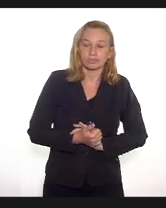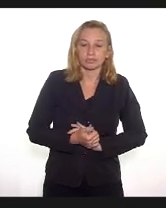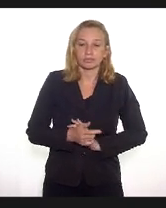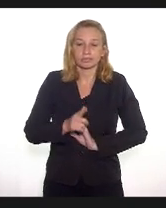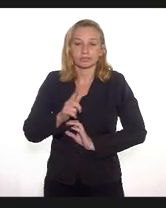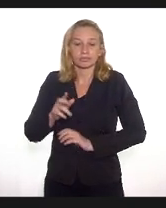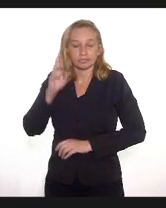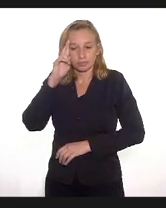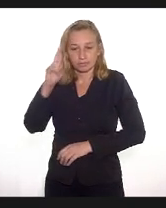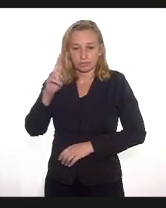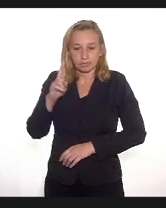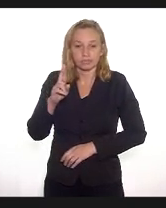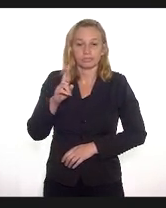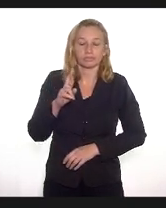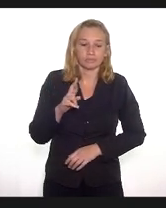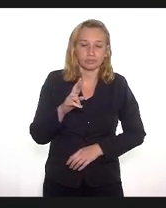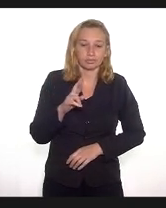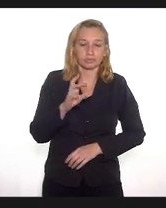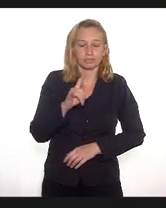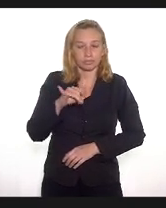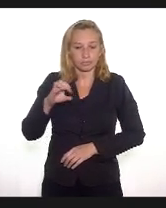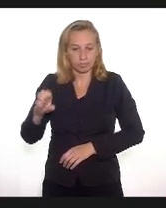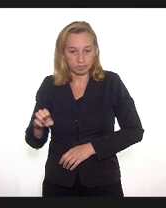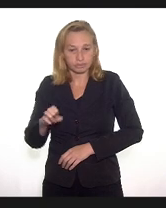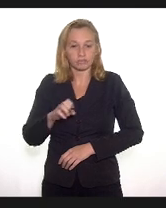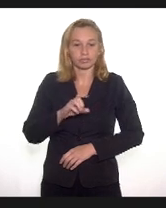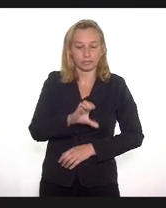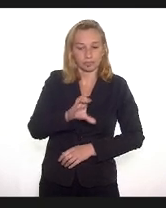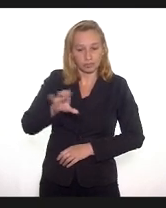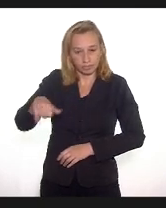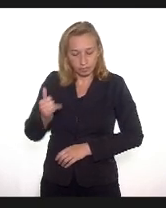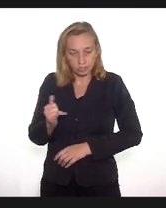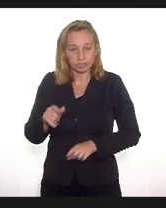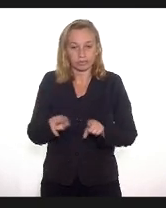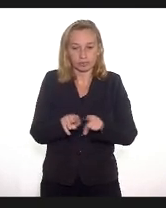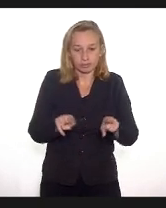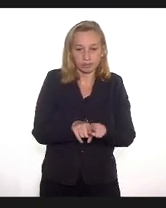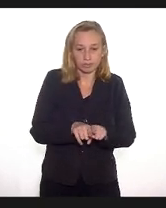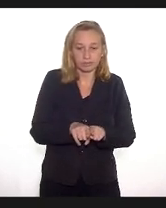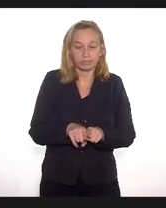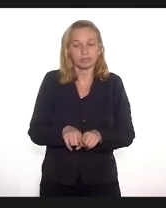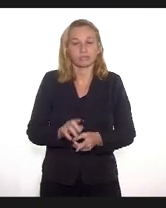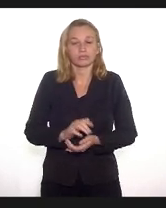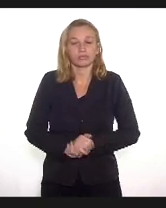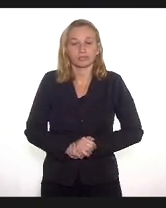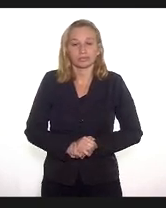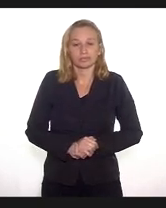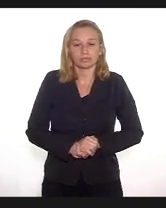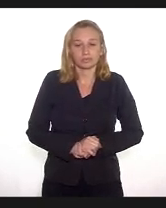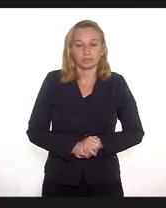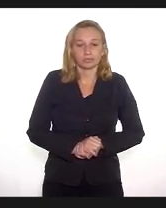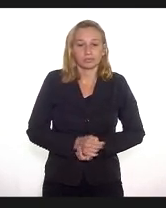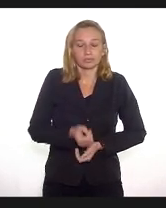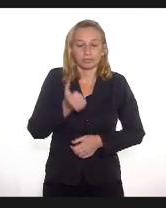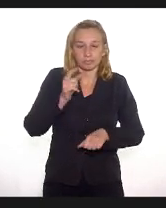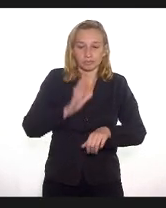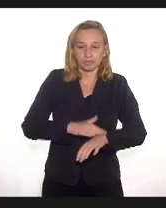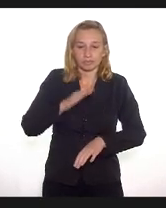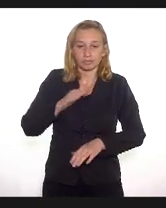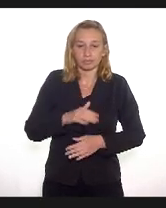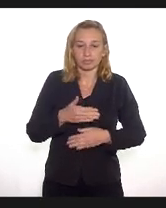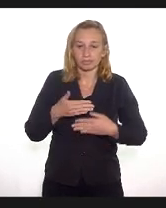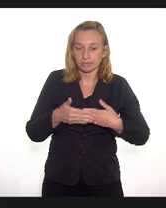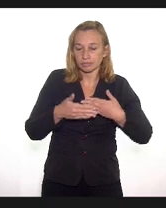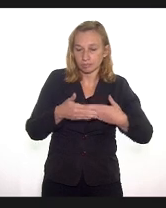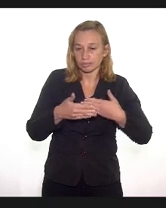gestores do consórcio CEDES, também ao sistema CCS, e parece haver uma escuta um pouco mais